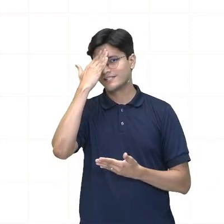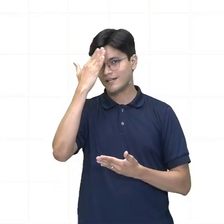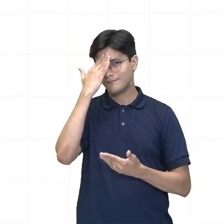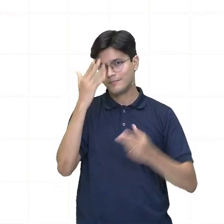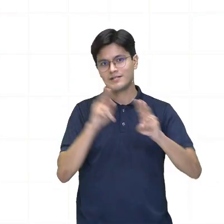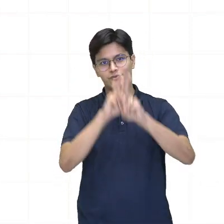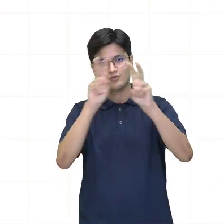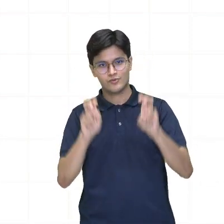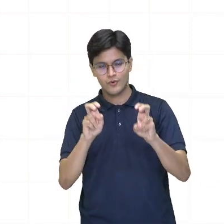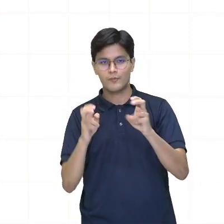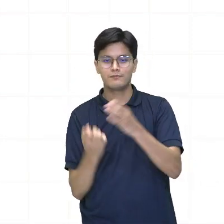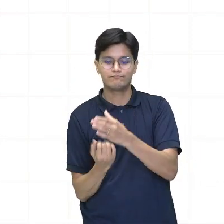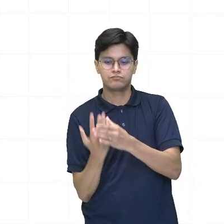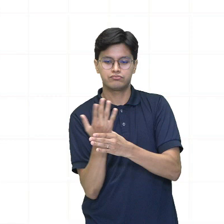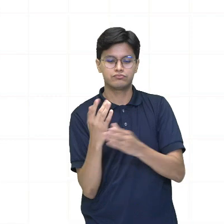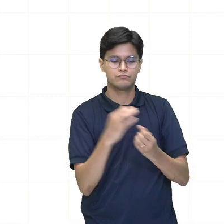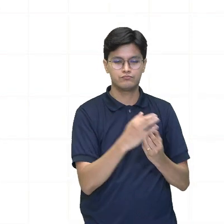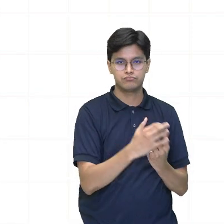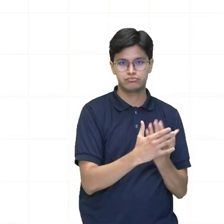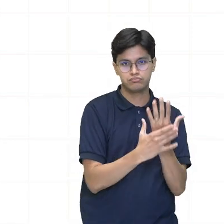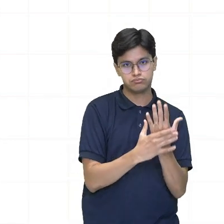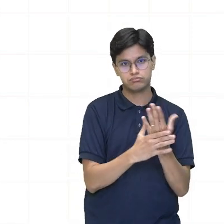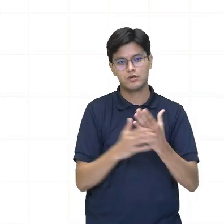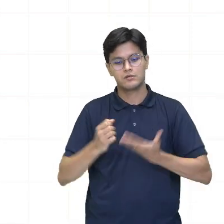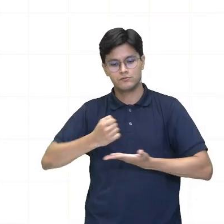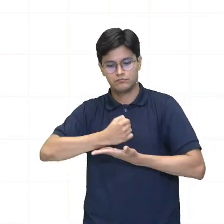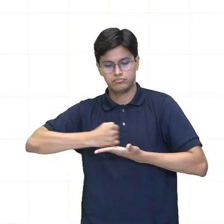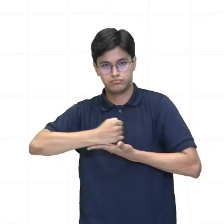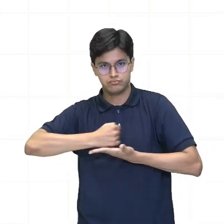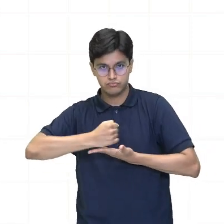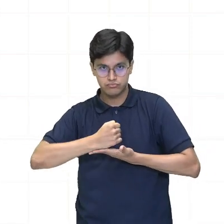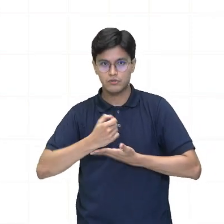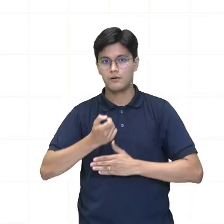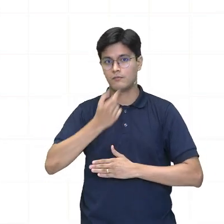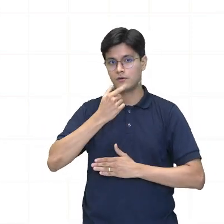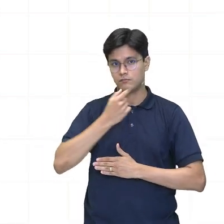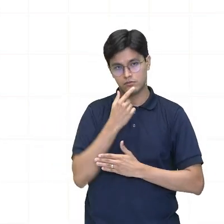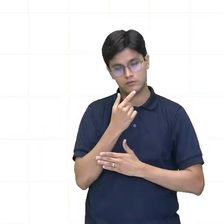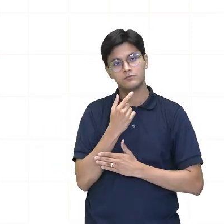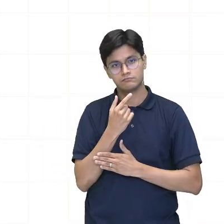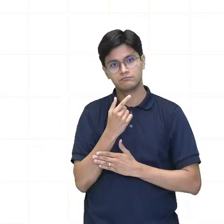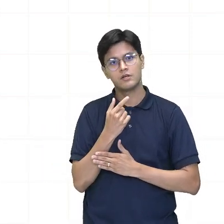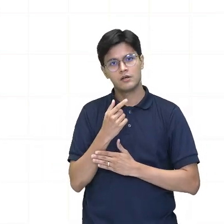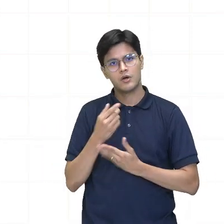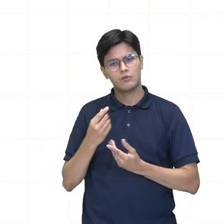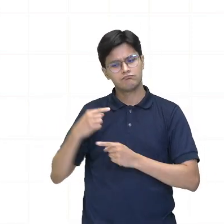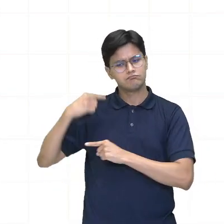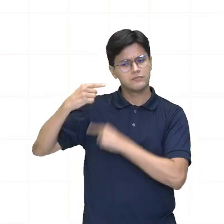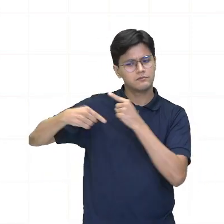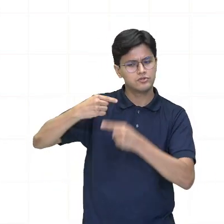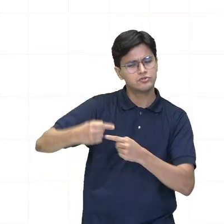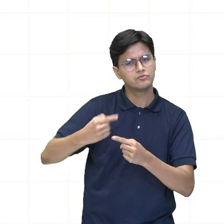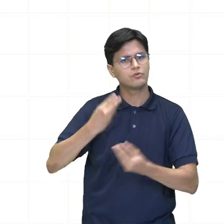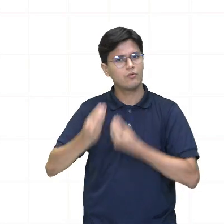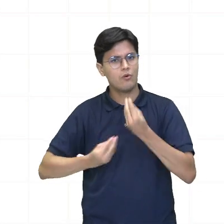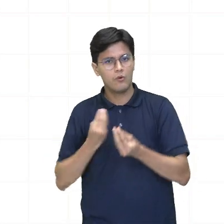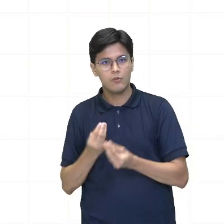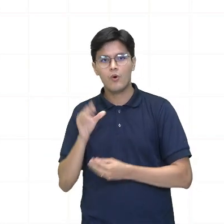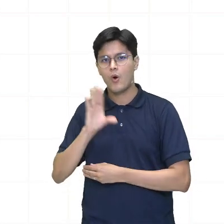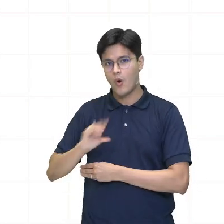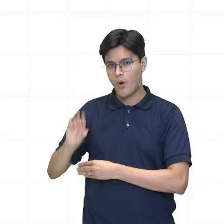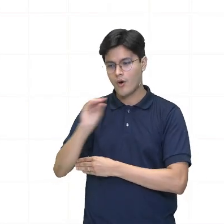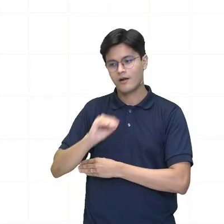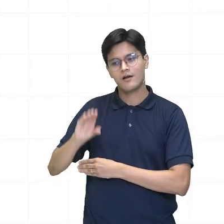saber desses povos é transmitido oralmente, através também da tradição. Então, dentre